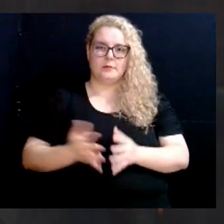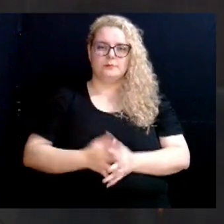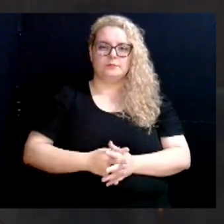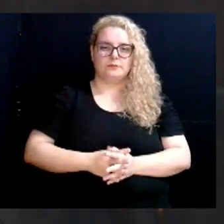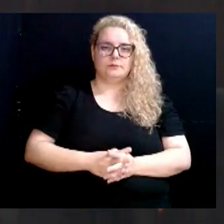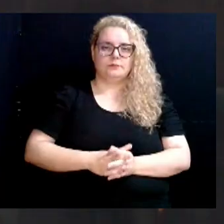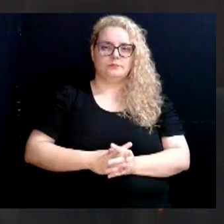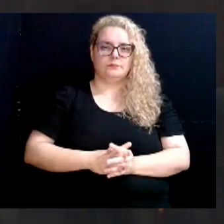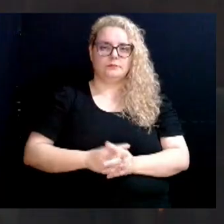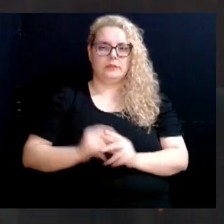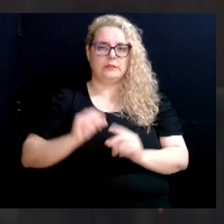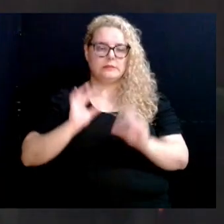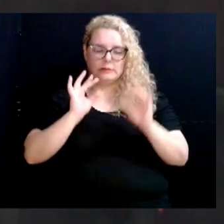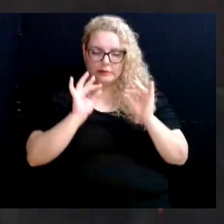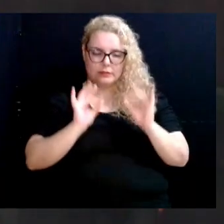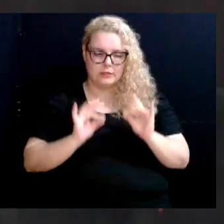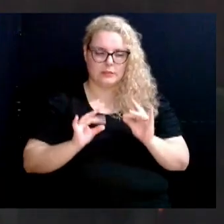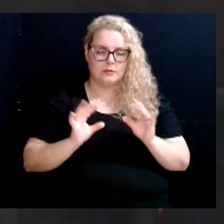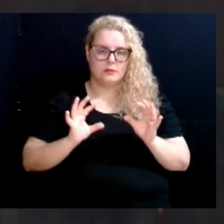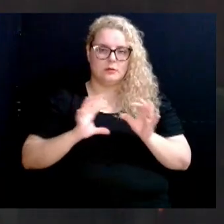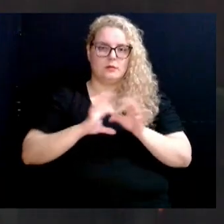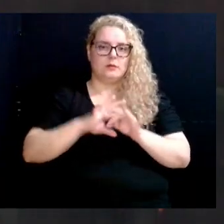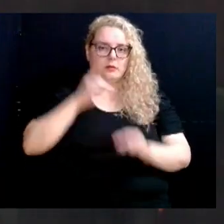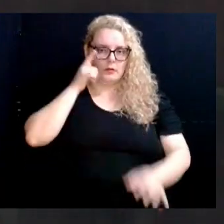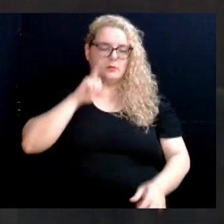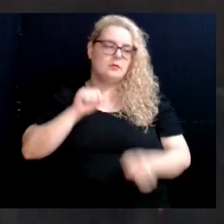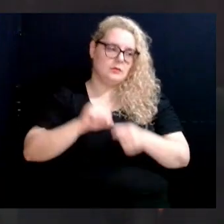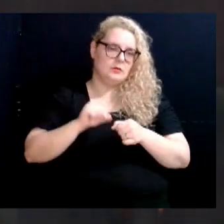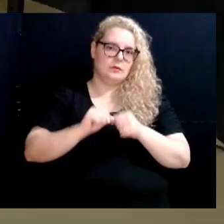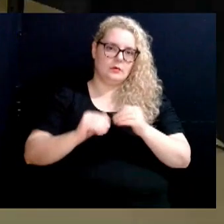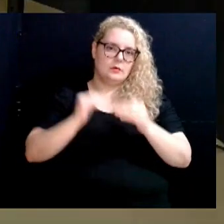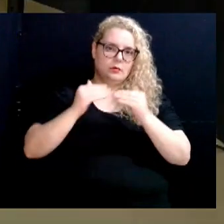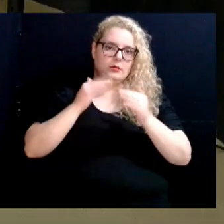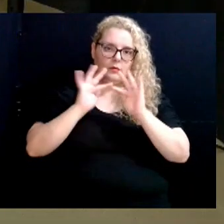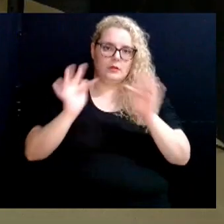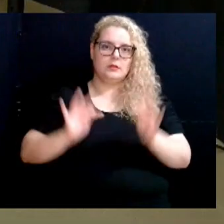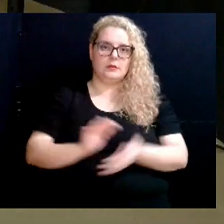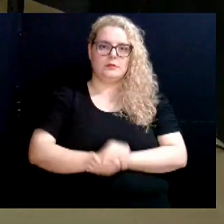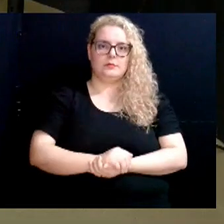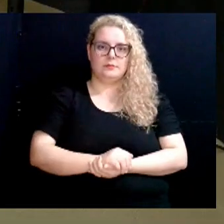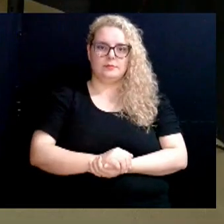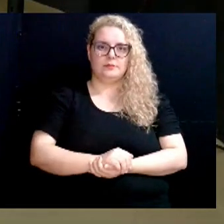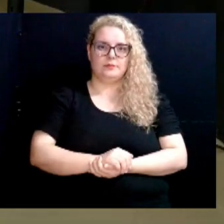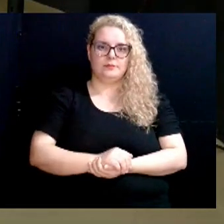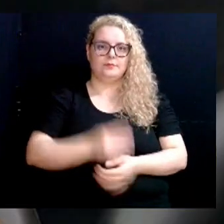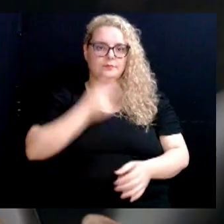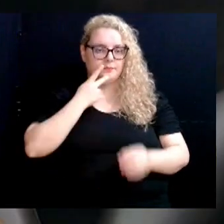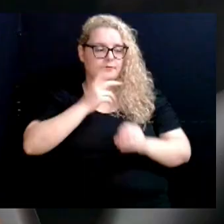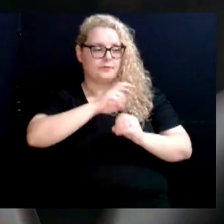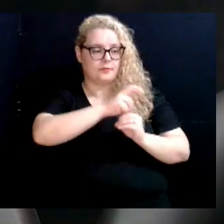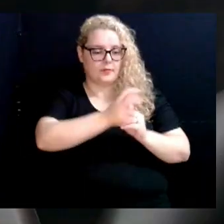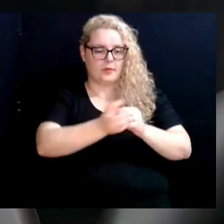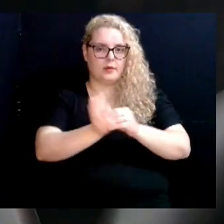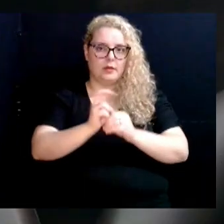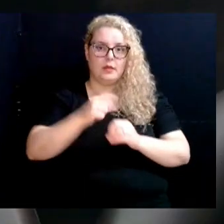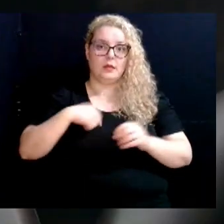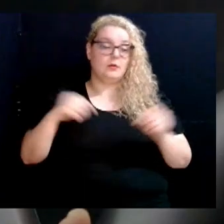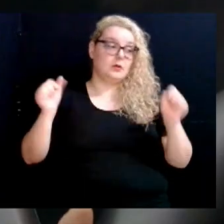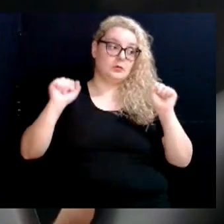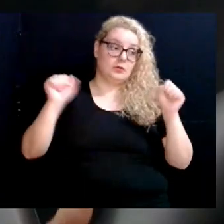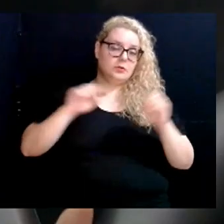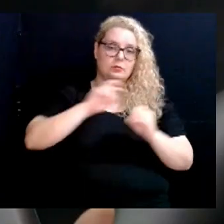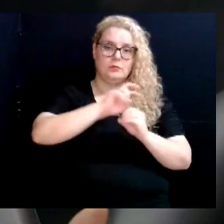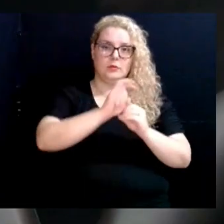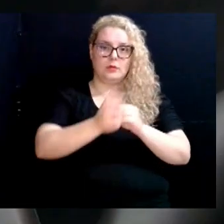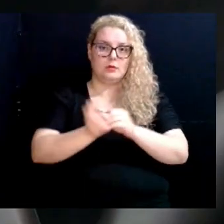Esses pontos assim que vai te ligar e vai conseguir te fazer você. Você falou do Pilates, né? Eu gosto muito do Pilates, mas